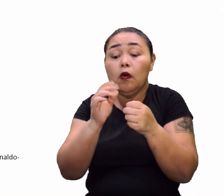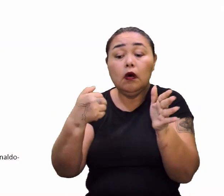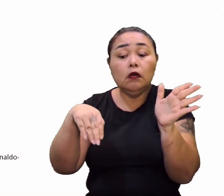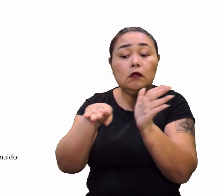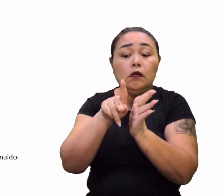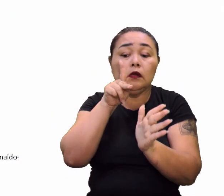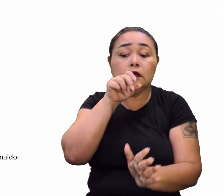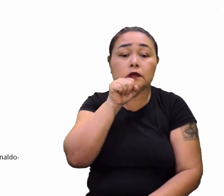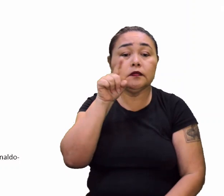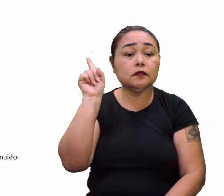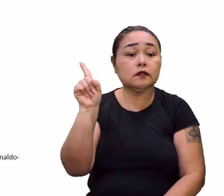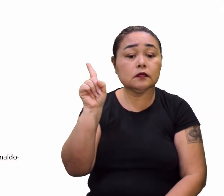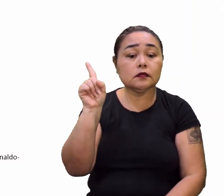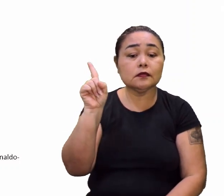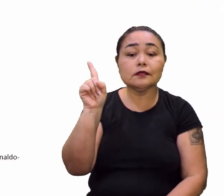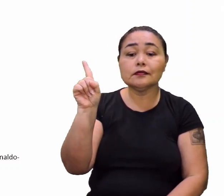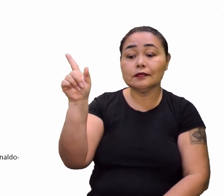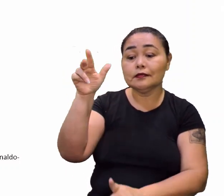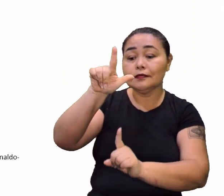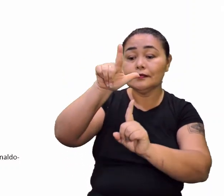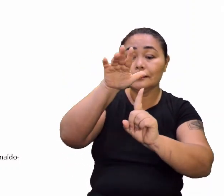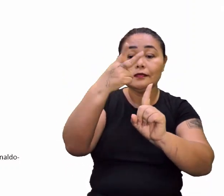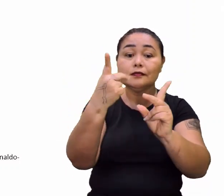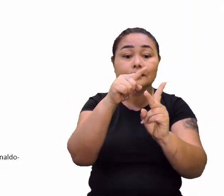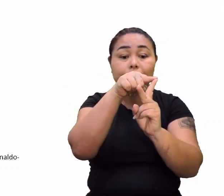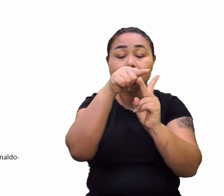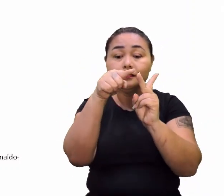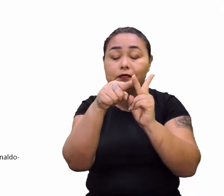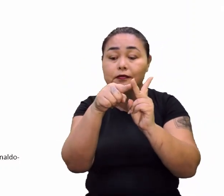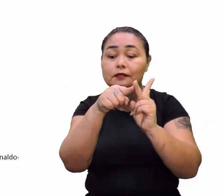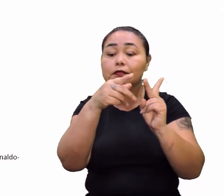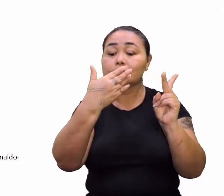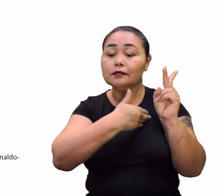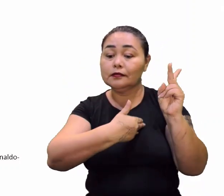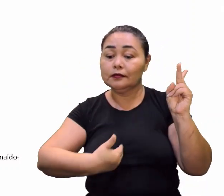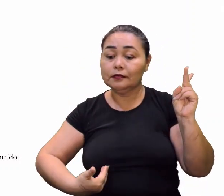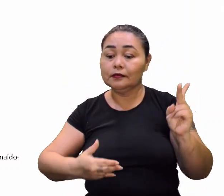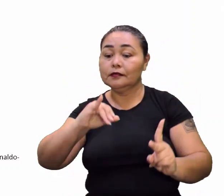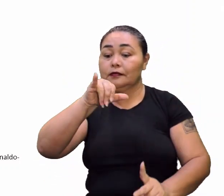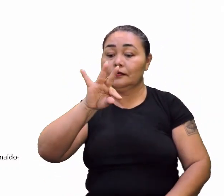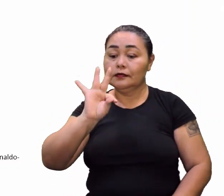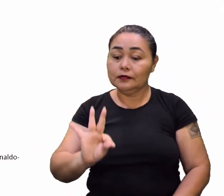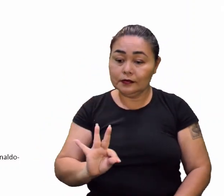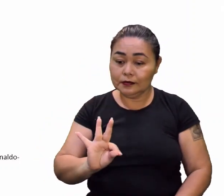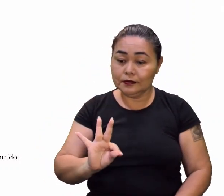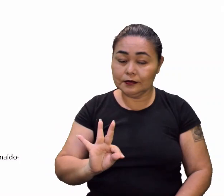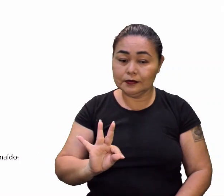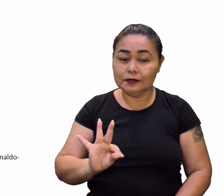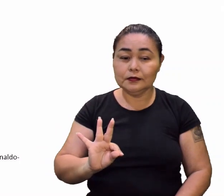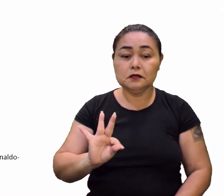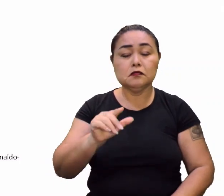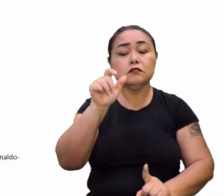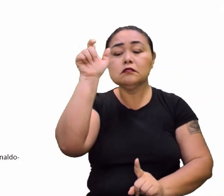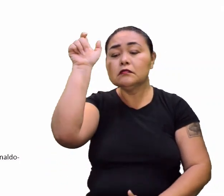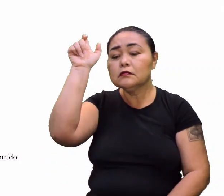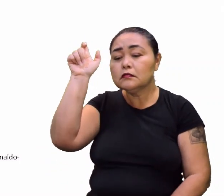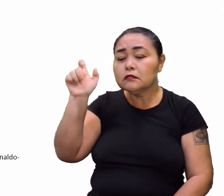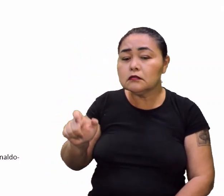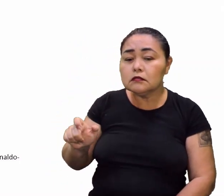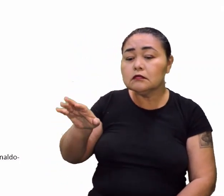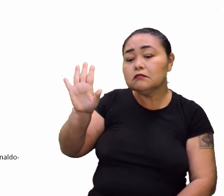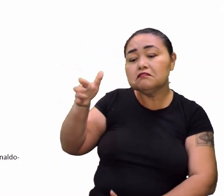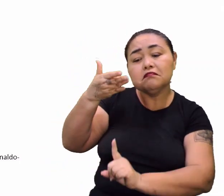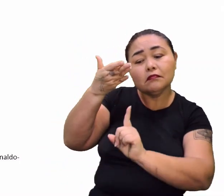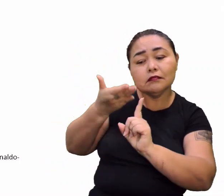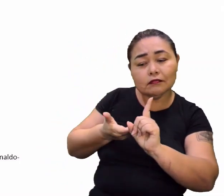Jorge? Uhum. Olha, duas lendas aí, ó. Governador Jorge Teixeira, uma grande